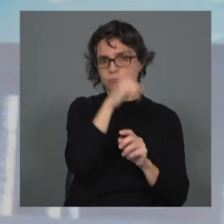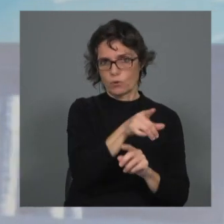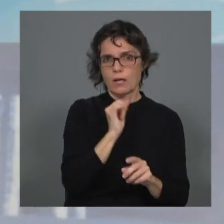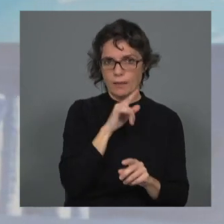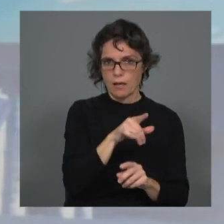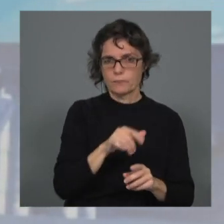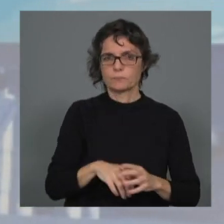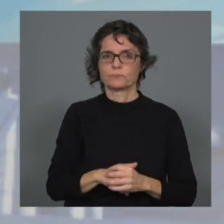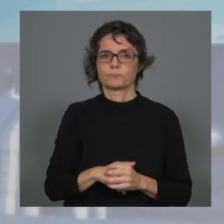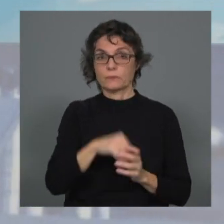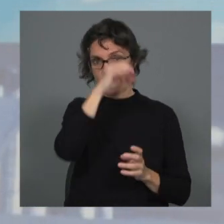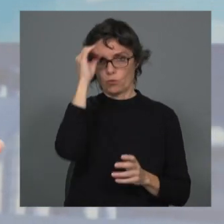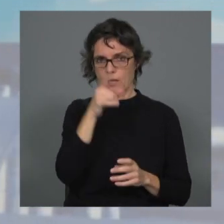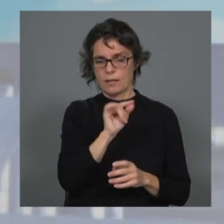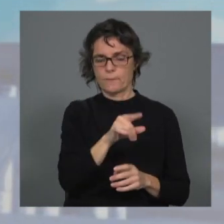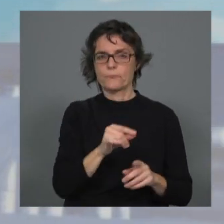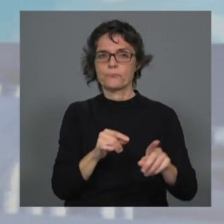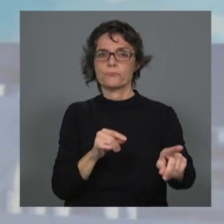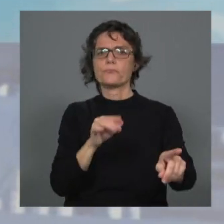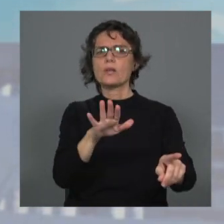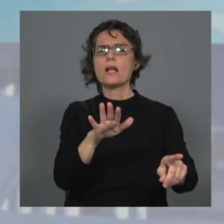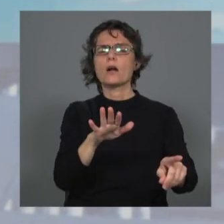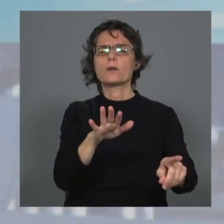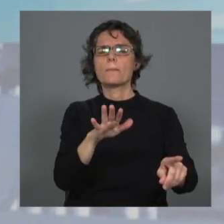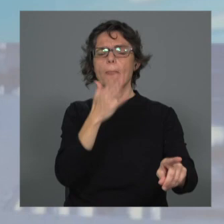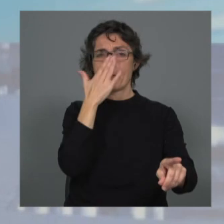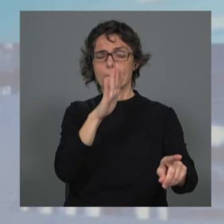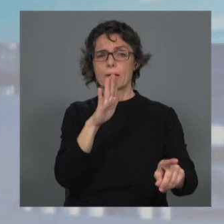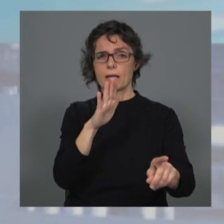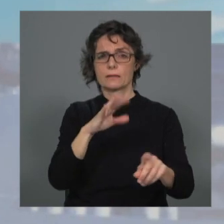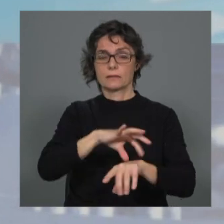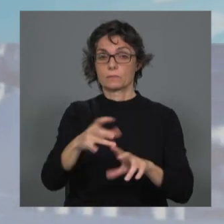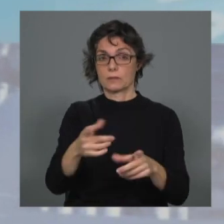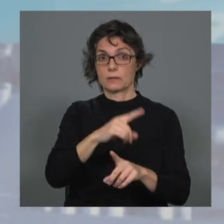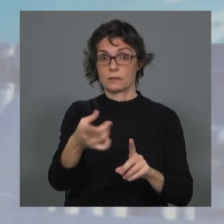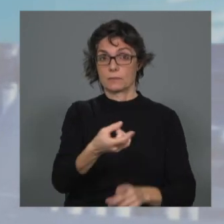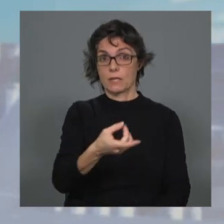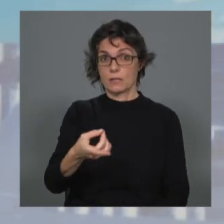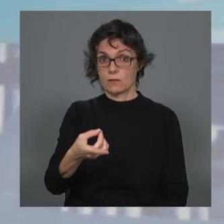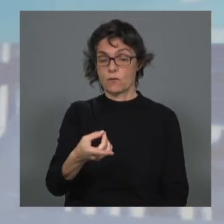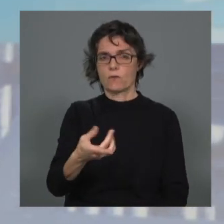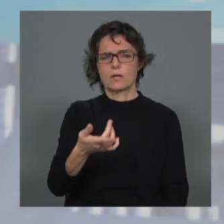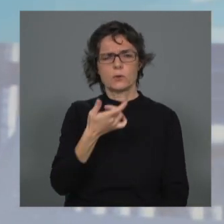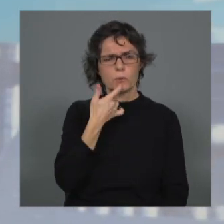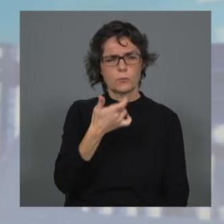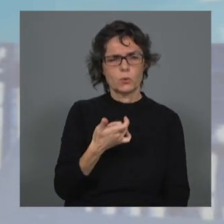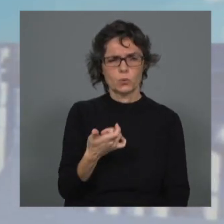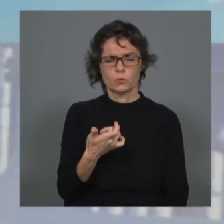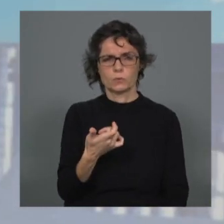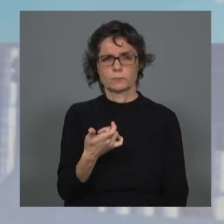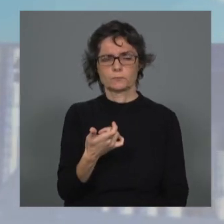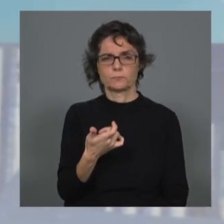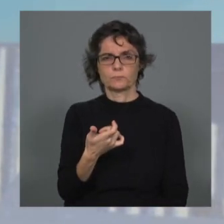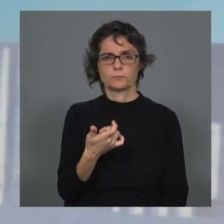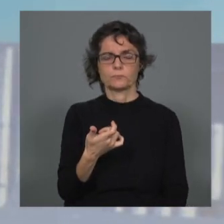mensagem do Papa, e na circunstância da pandemia Covid-19. Seremos levados, obrigados quase,